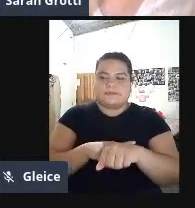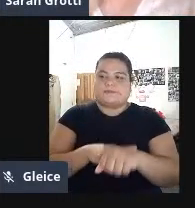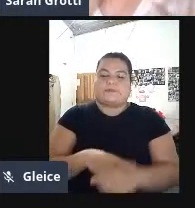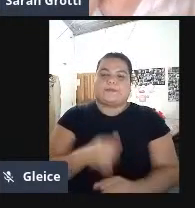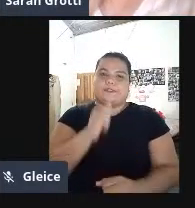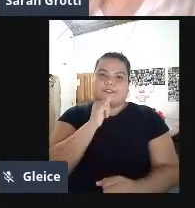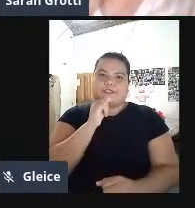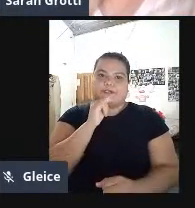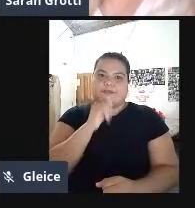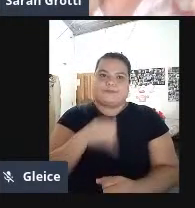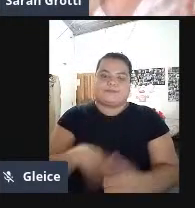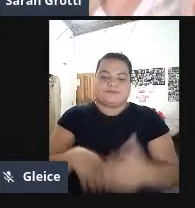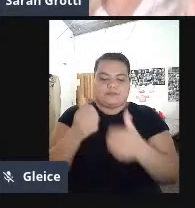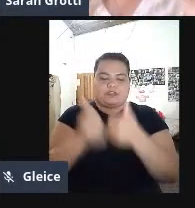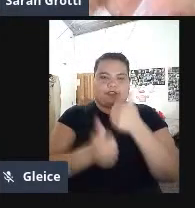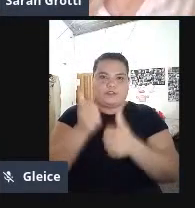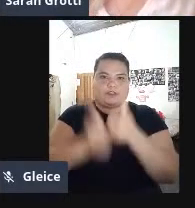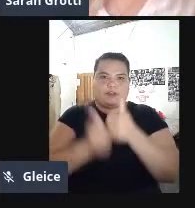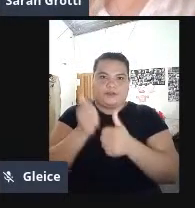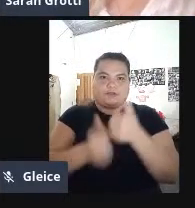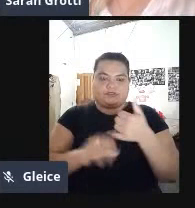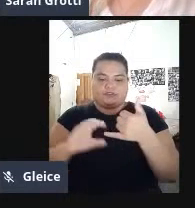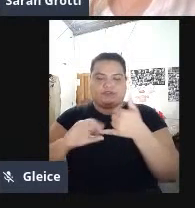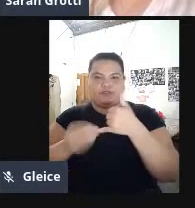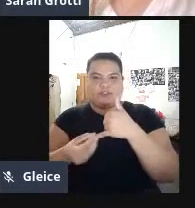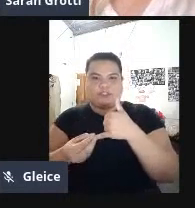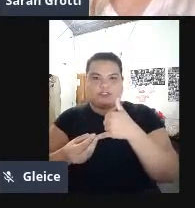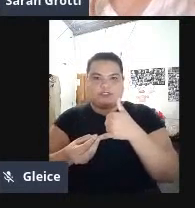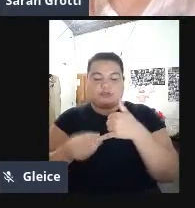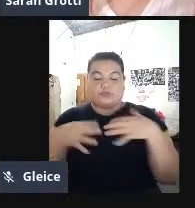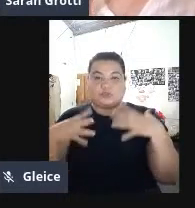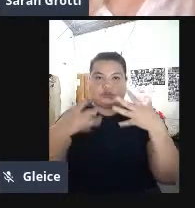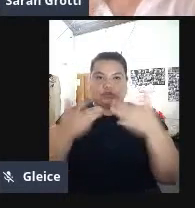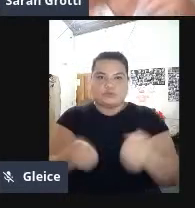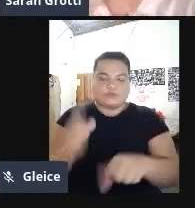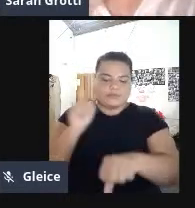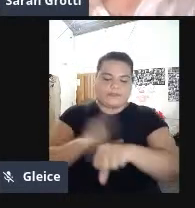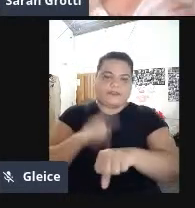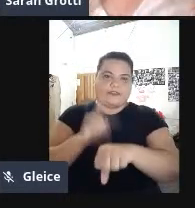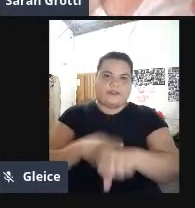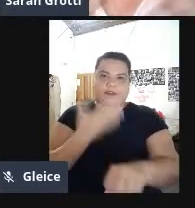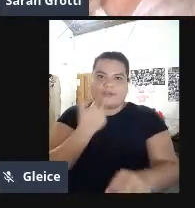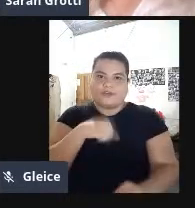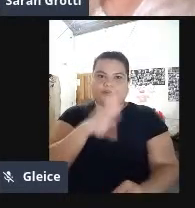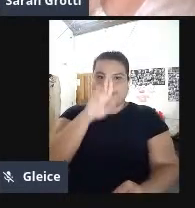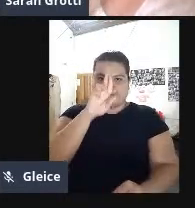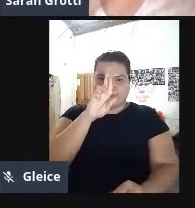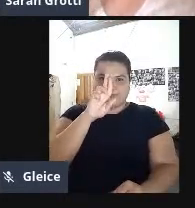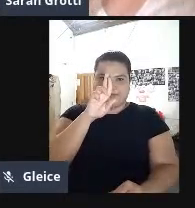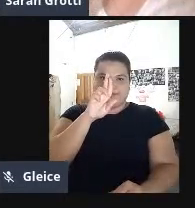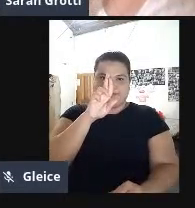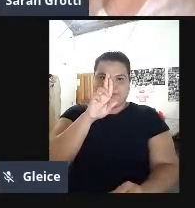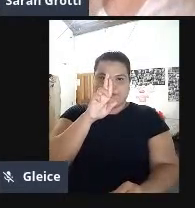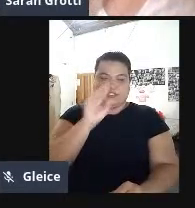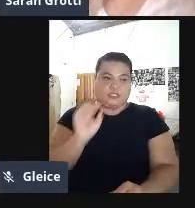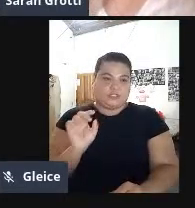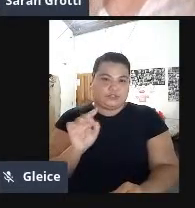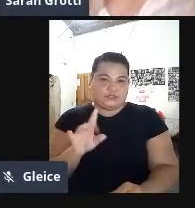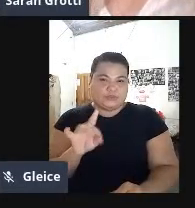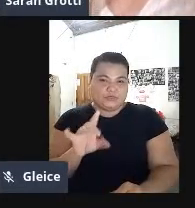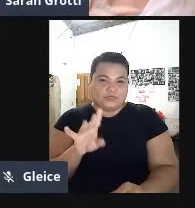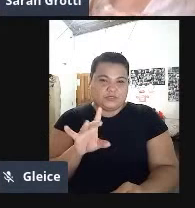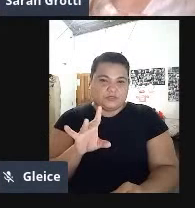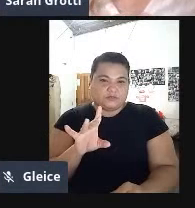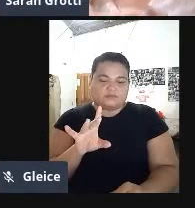arroz, por exemplo, vou usar o arroz e o feijão, e jogar tudo no almoço. Porque eu vou ficar sem, porque é só ali que eu vou conseguir a fonte